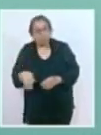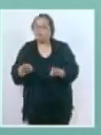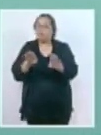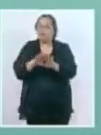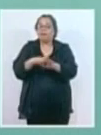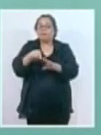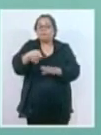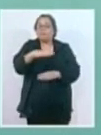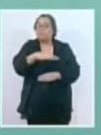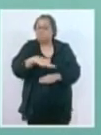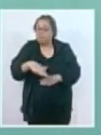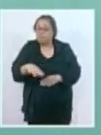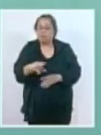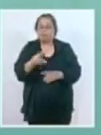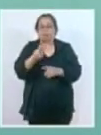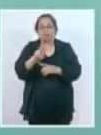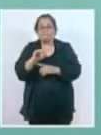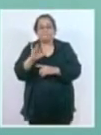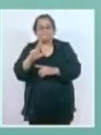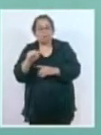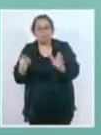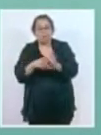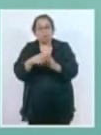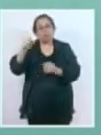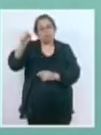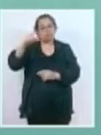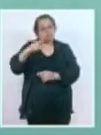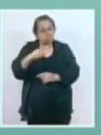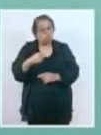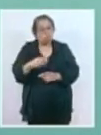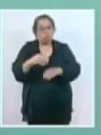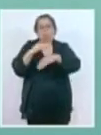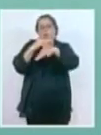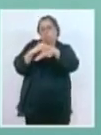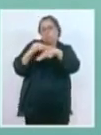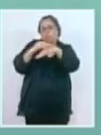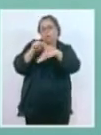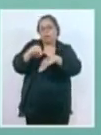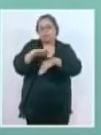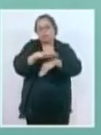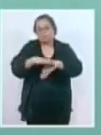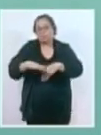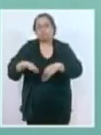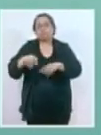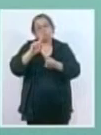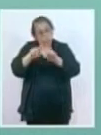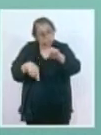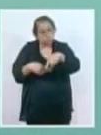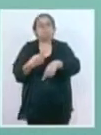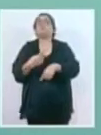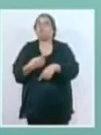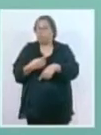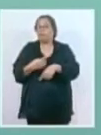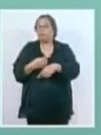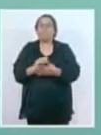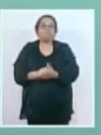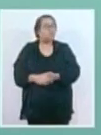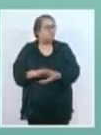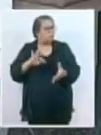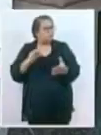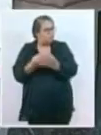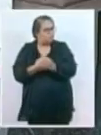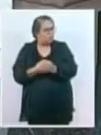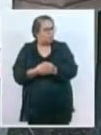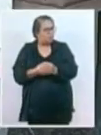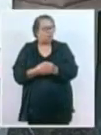a atenção, todo o cuidado, todo o carinho com a população, ainda é pouco. Ainda é pouco, é verdade. Então, foi por meio de emenda também a instalação